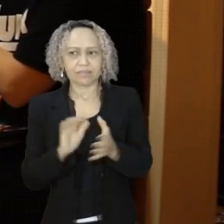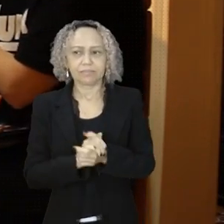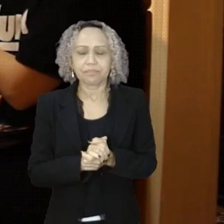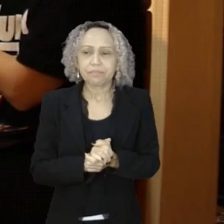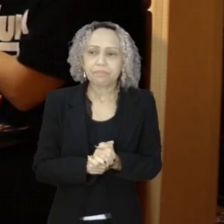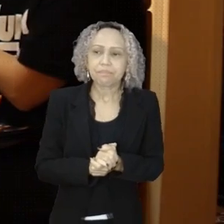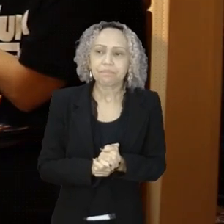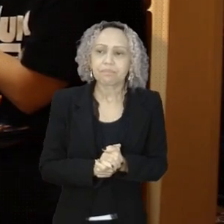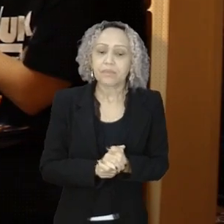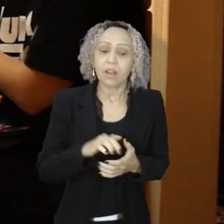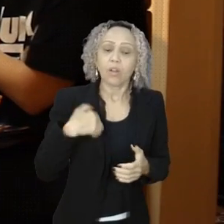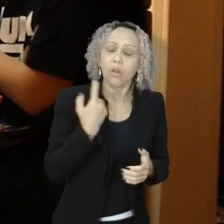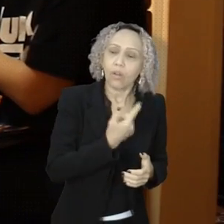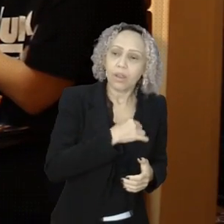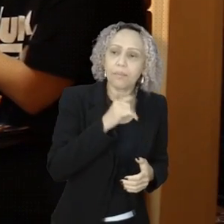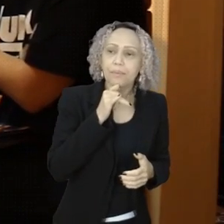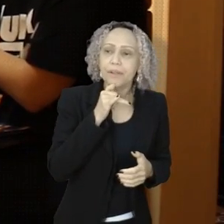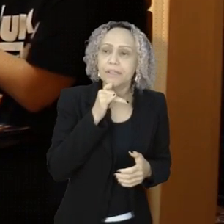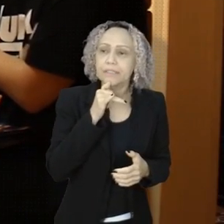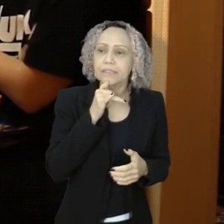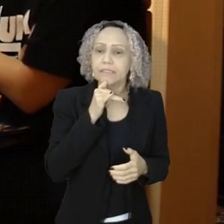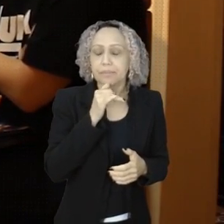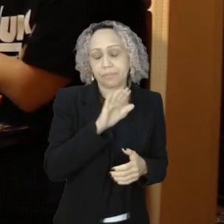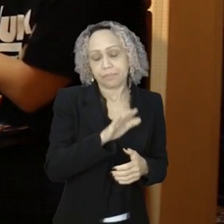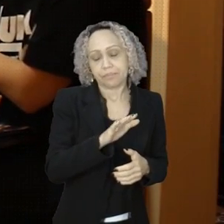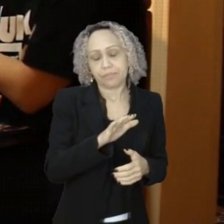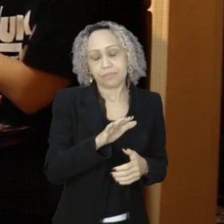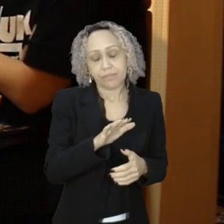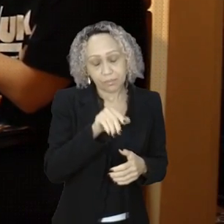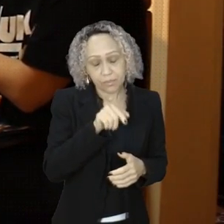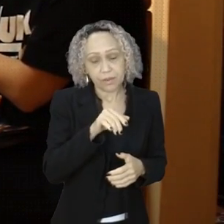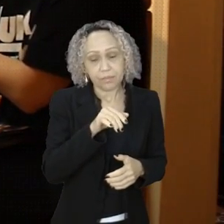de casa, lavava roupa, inclusive, para fora. Né?